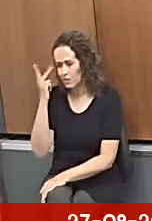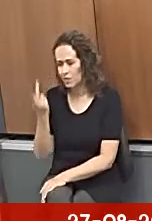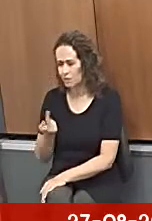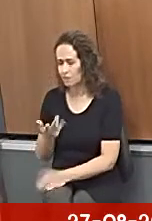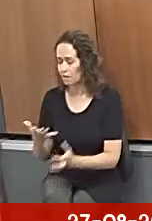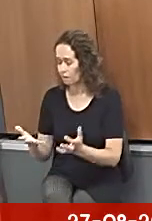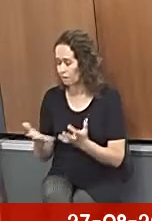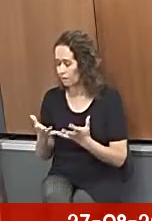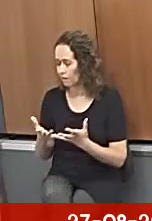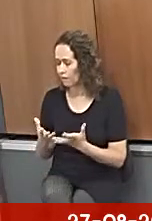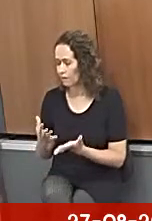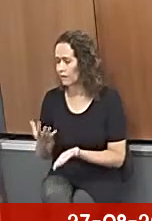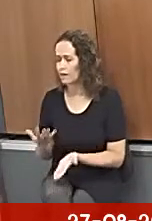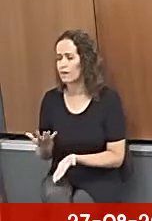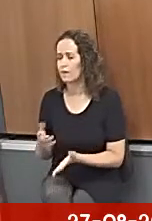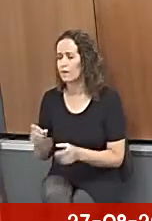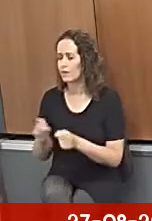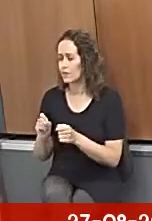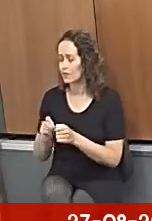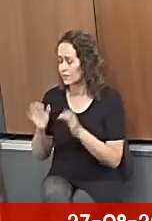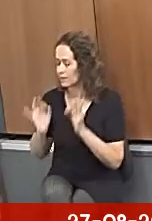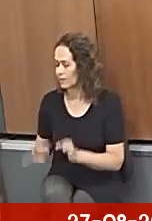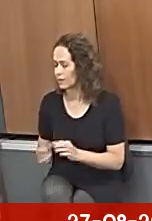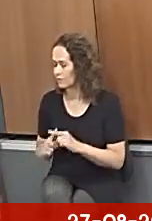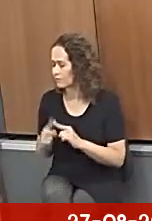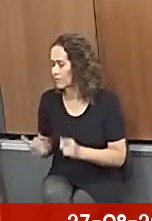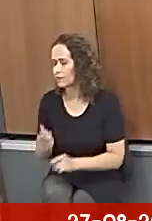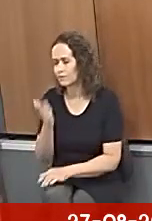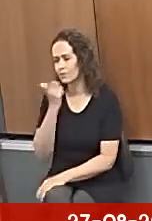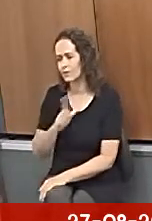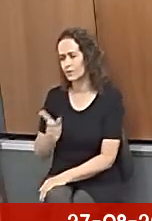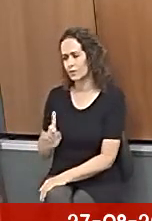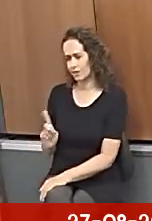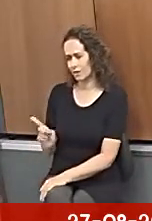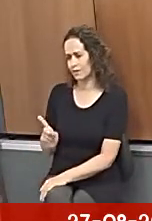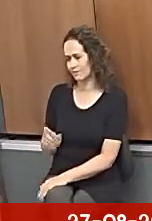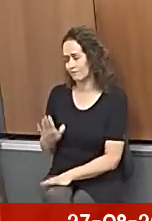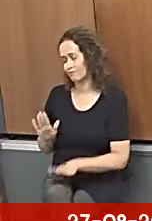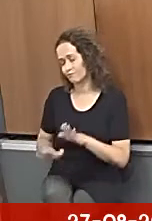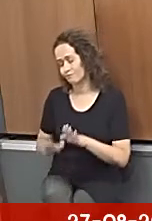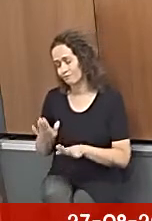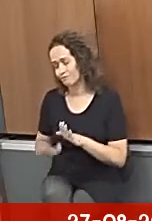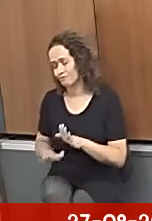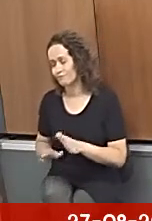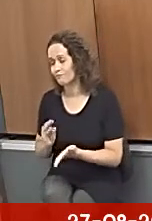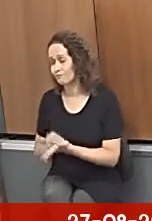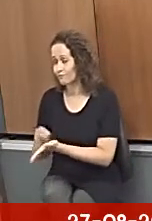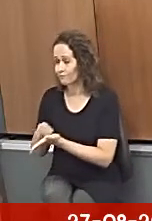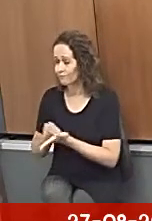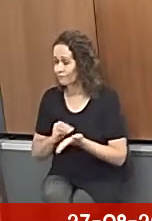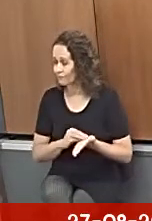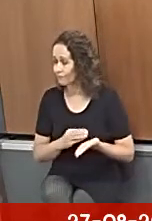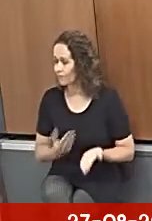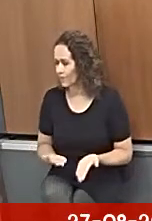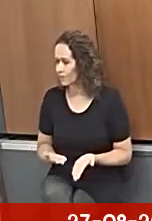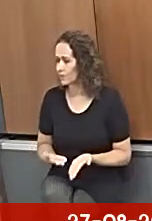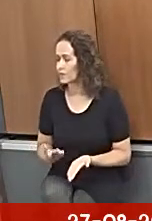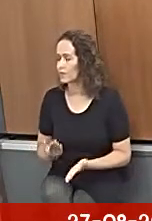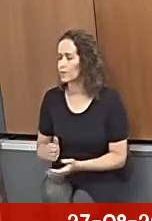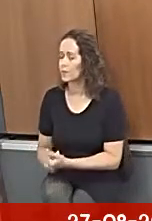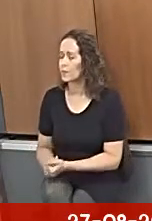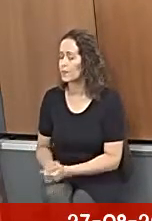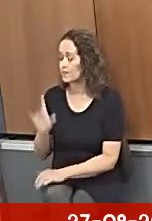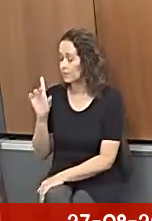acertar mas não acertam às vezes por falta de até de articulação dentro do direito da pessoa com deficiência e é em é